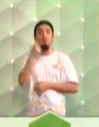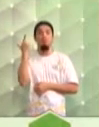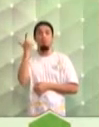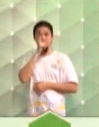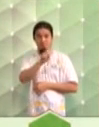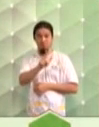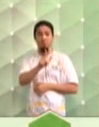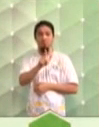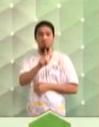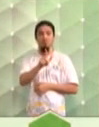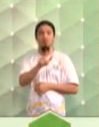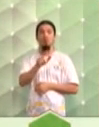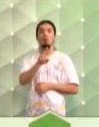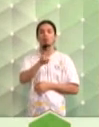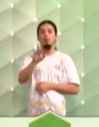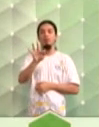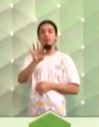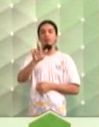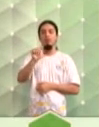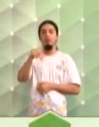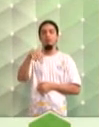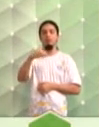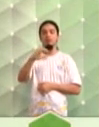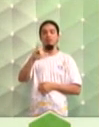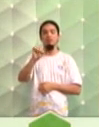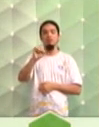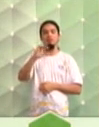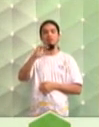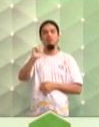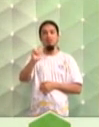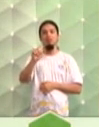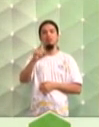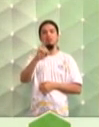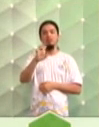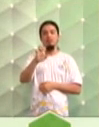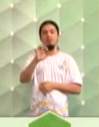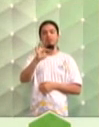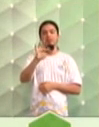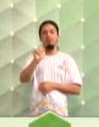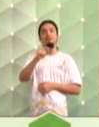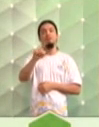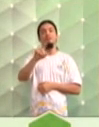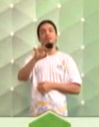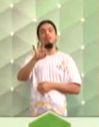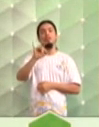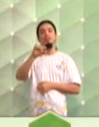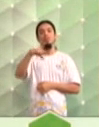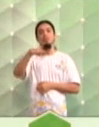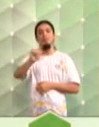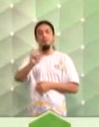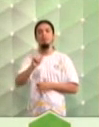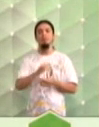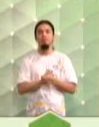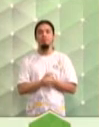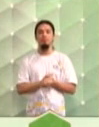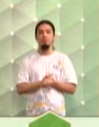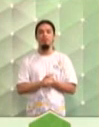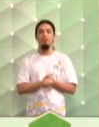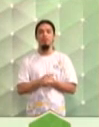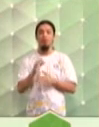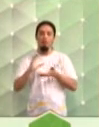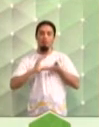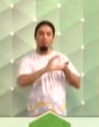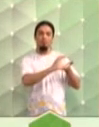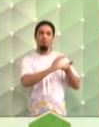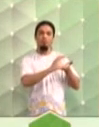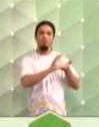Francisca. Francisca de Fátima de Araújo. Ganhou 5 mil. Ganhou 5 mil e reais. E a entidade? Beneficiada Movimento Comunitário